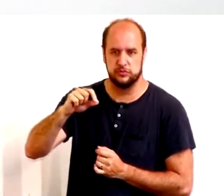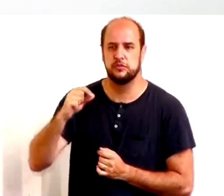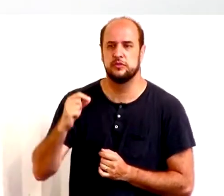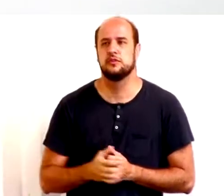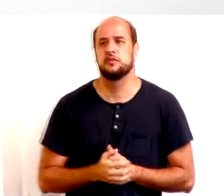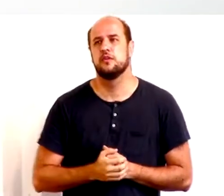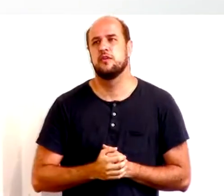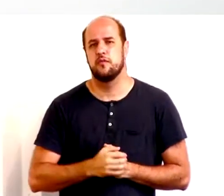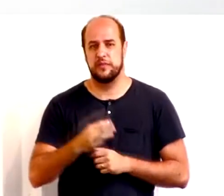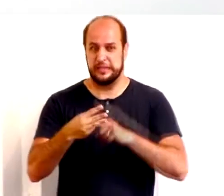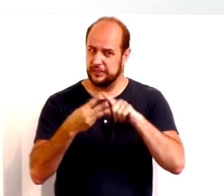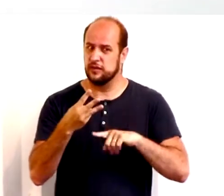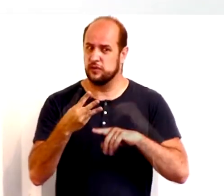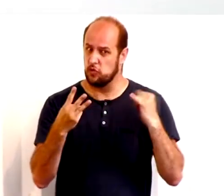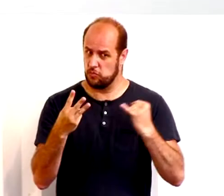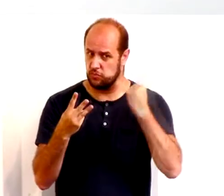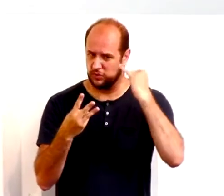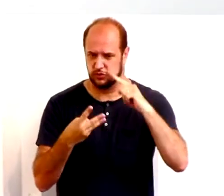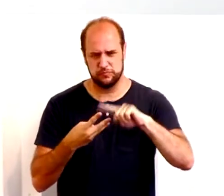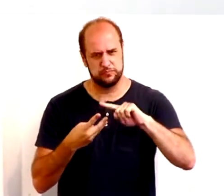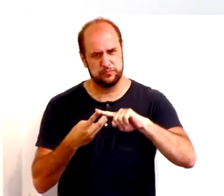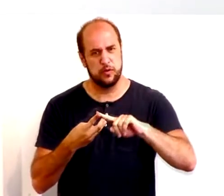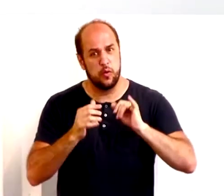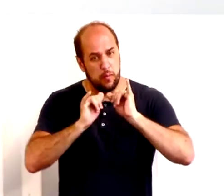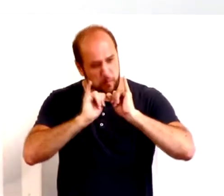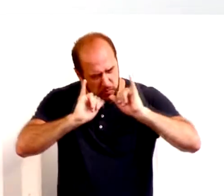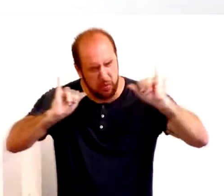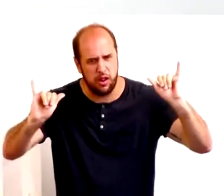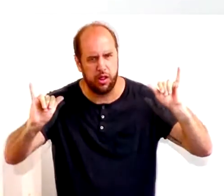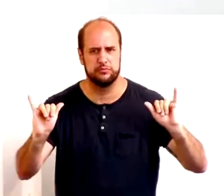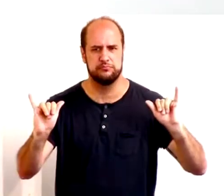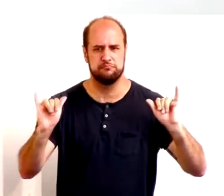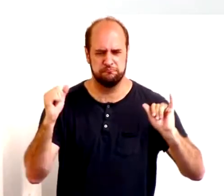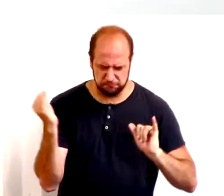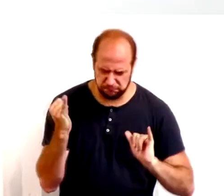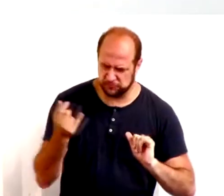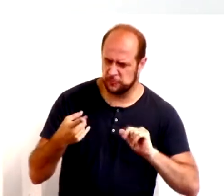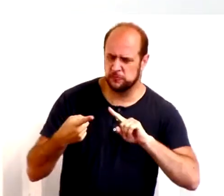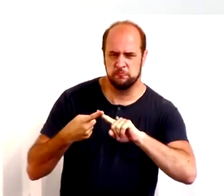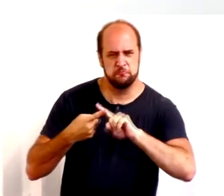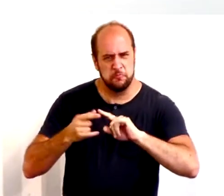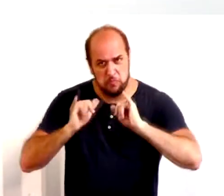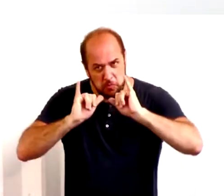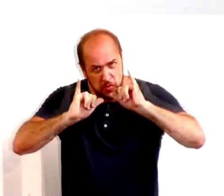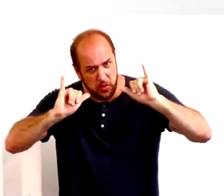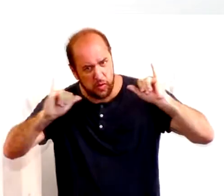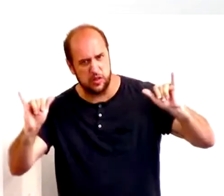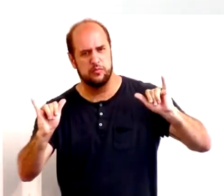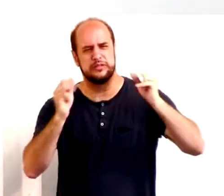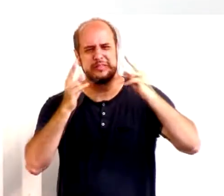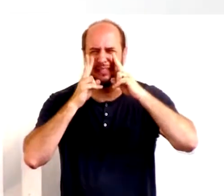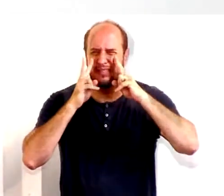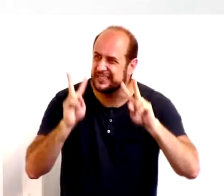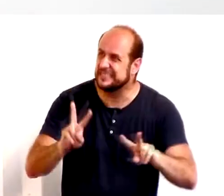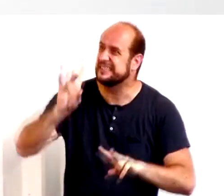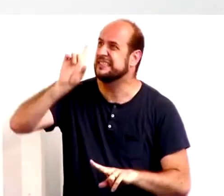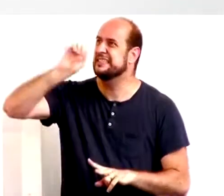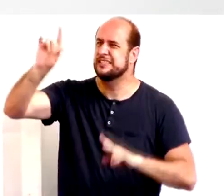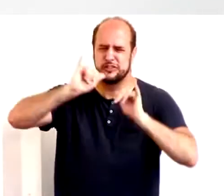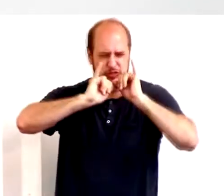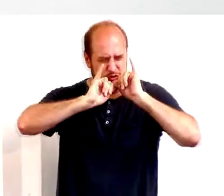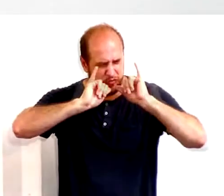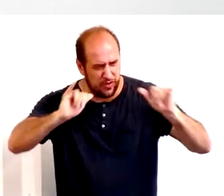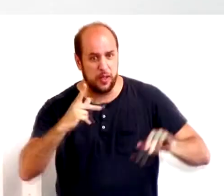3 coisas. Primeiro, eles proclamam as virtudes de Deus, ou seja, eles testemunham de Deus, eles testemunham e falam do